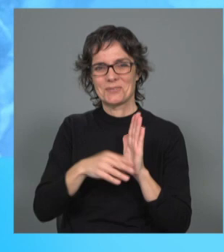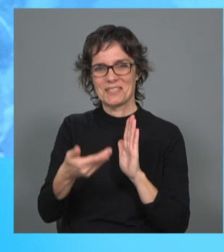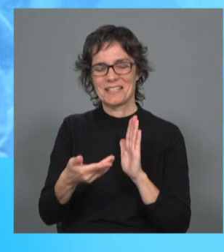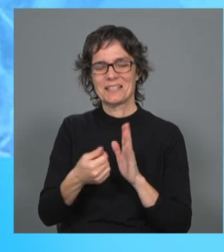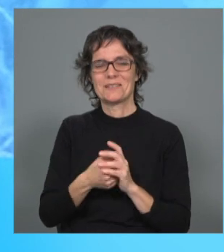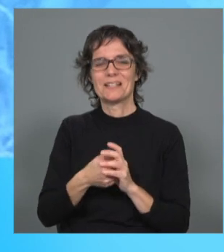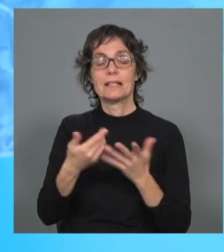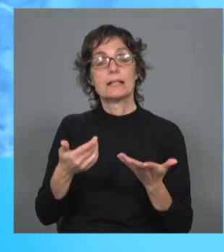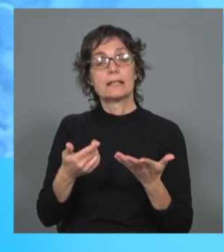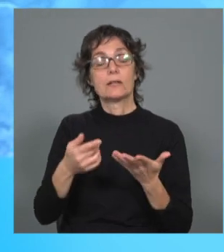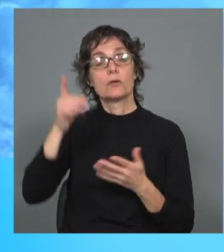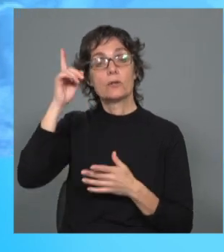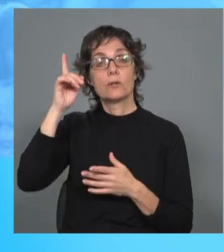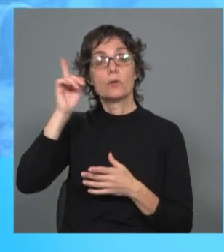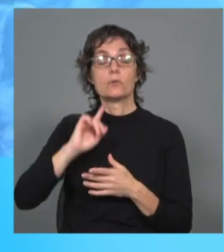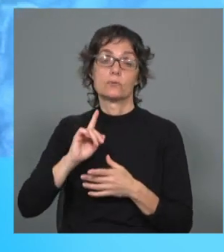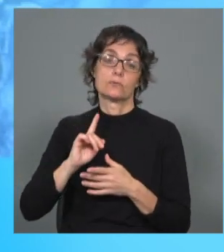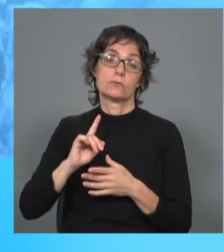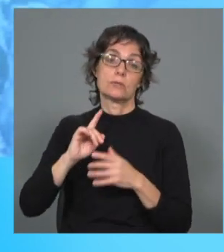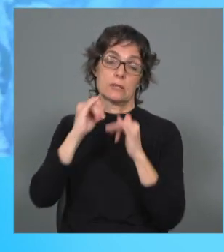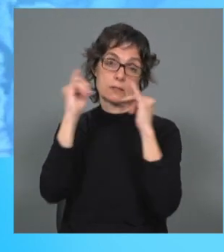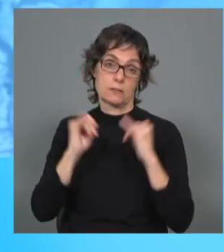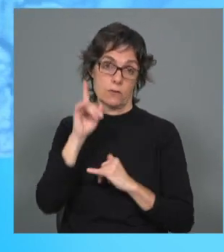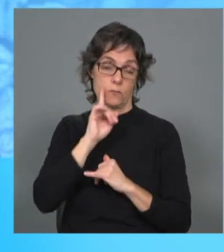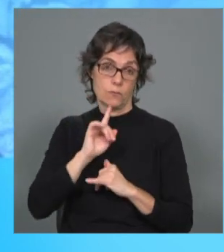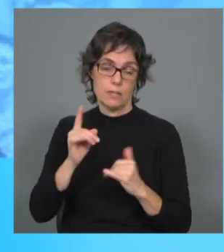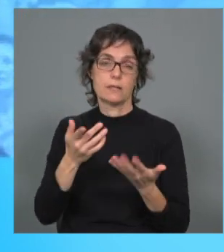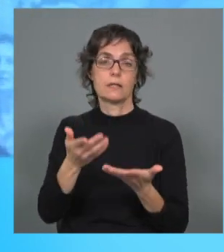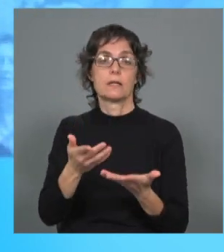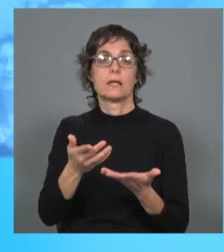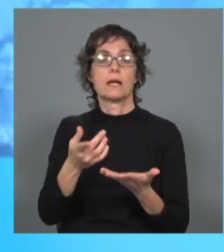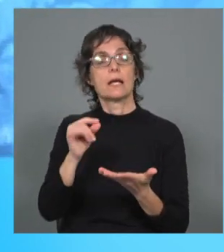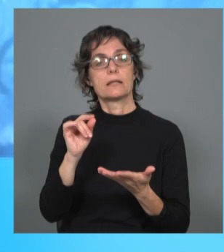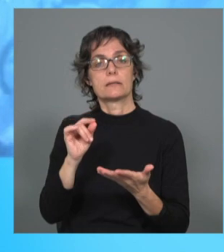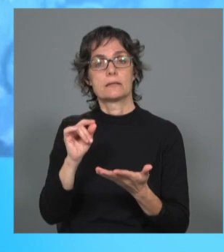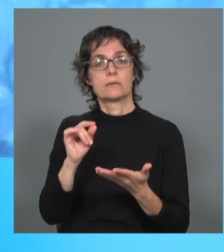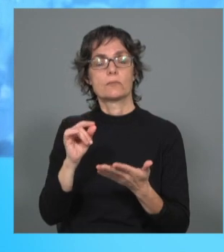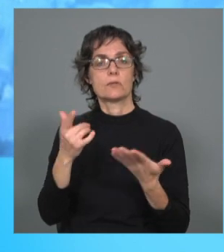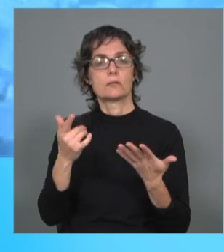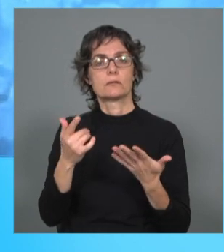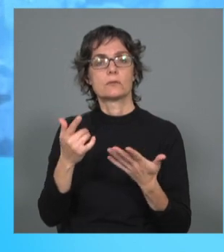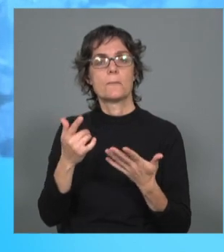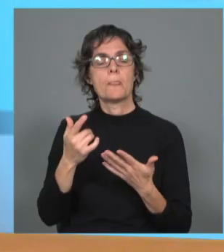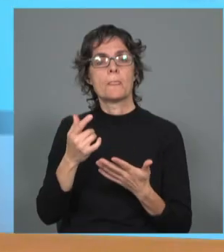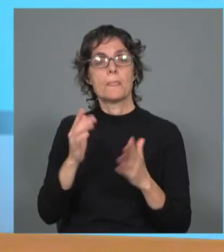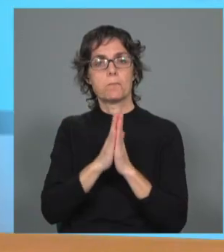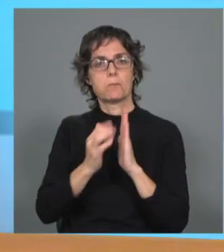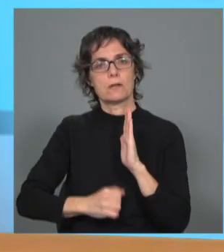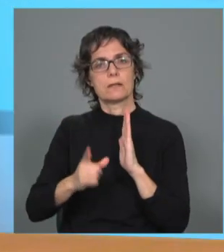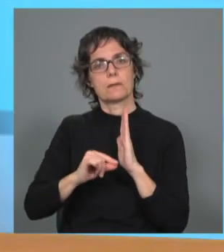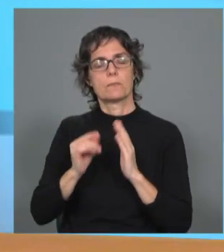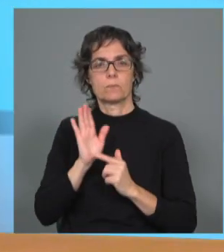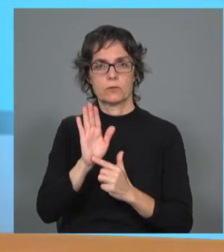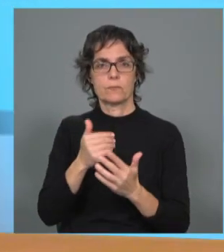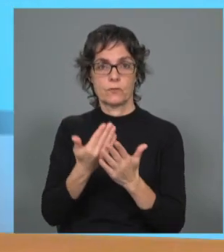no contexto do Dia Internacional da Mulher e também do protagonismo que a cada pessoa é devida na Igreja Católica. Claro que